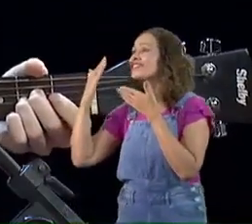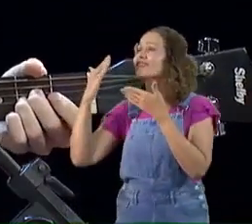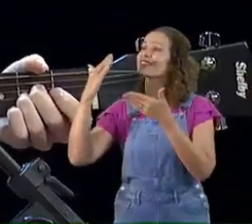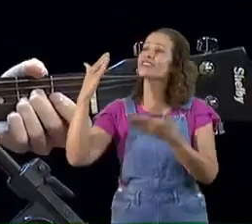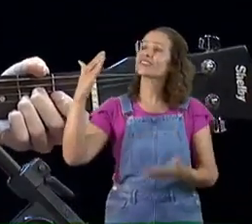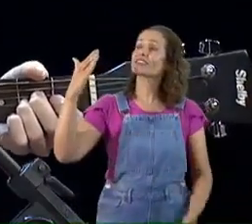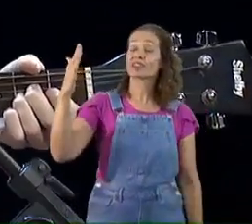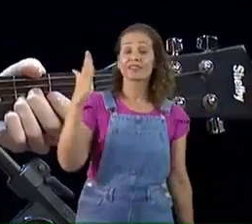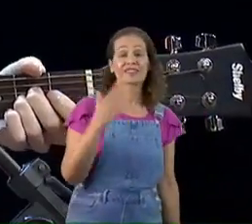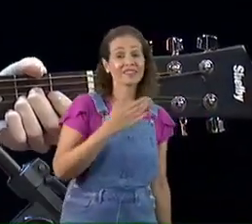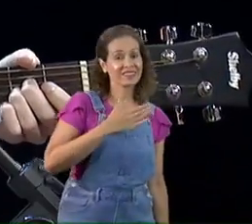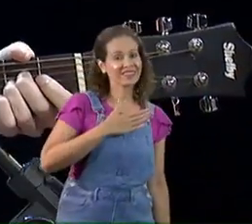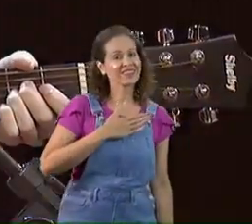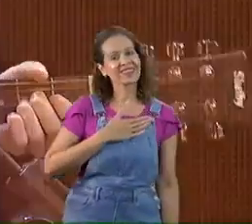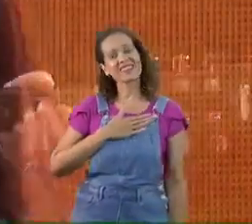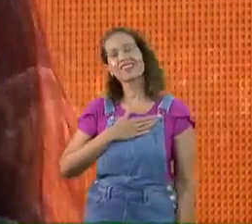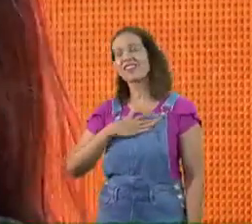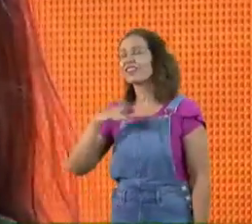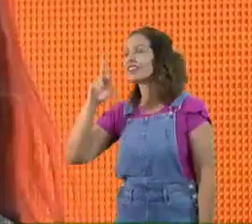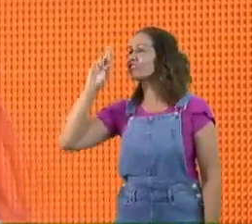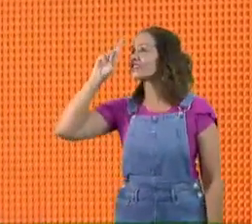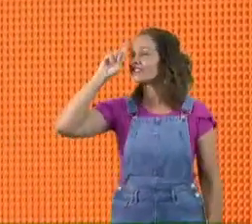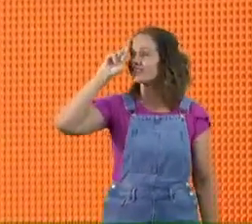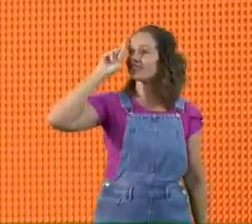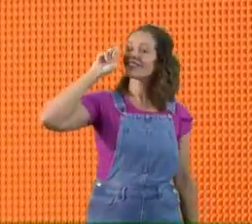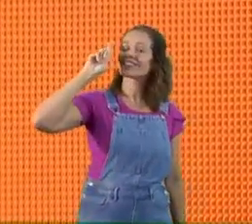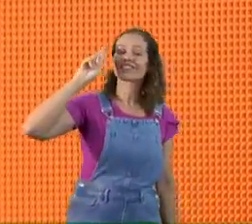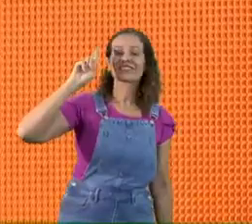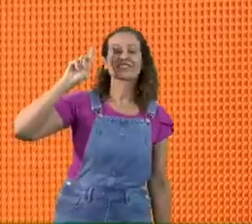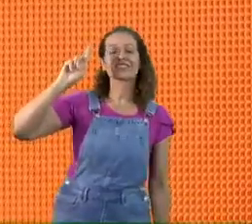agradeço, meu